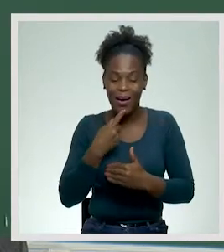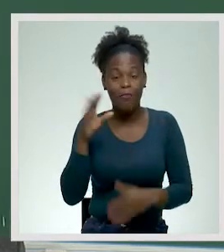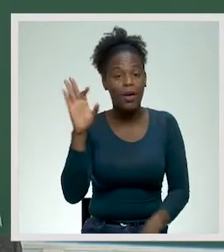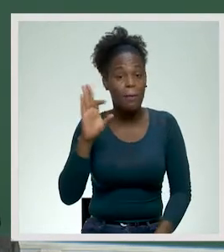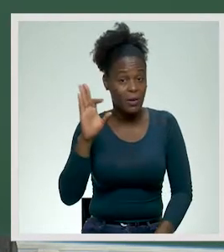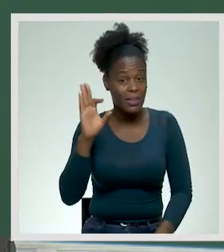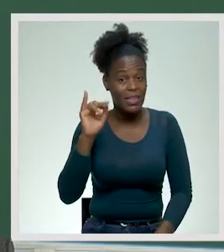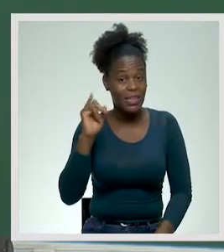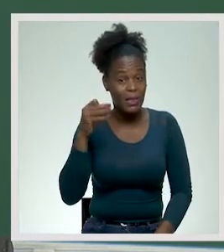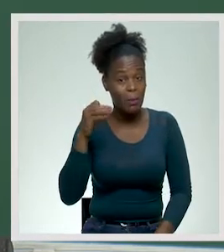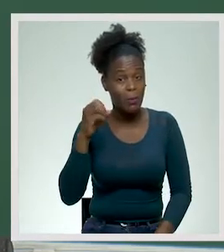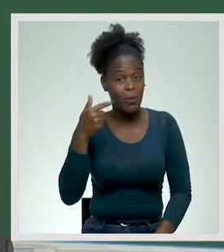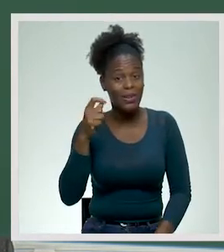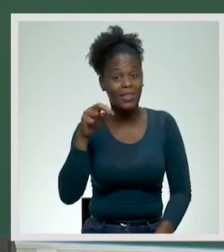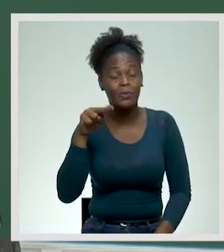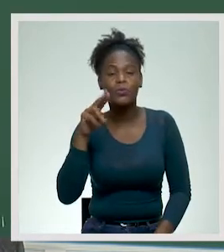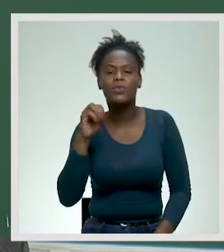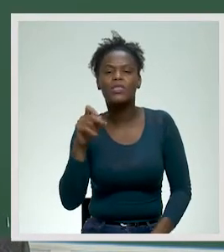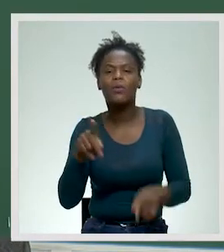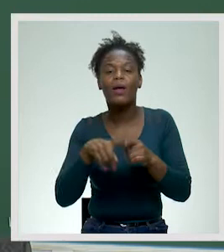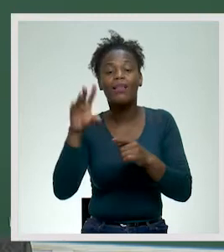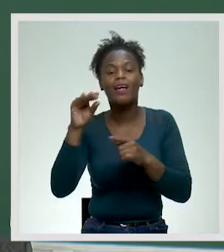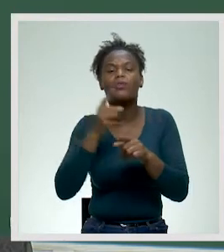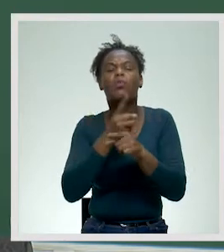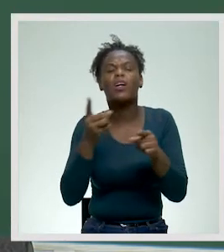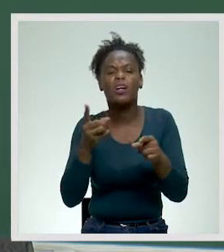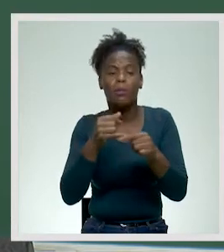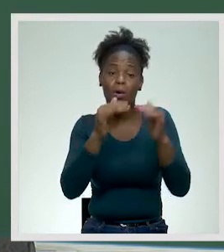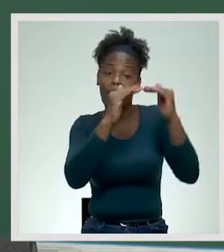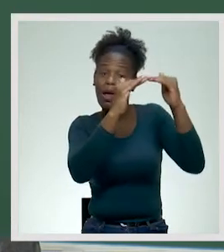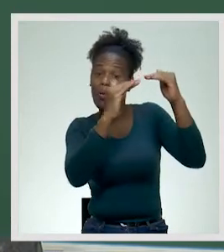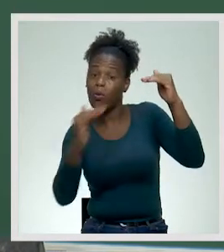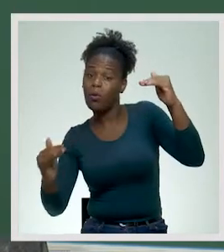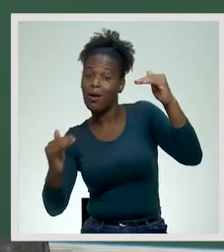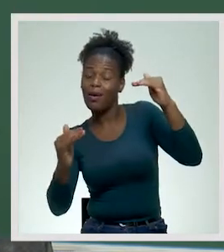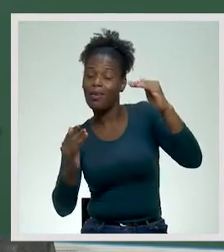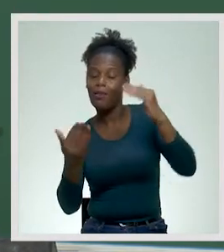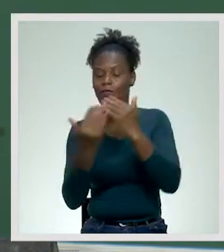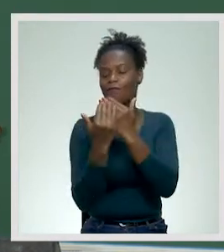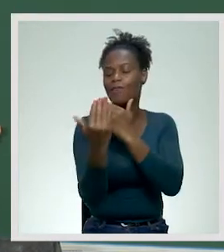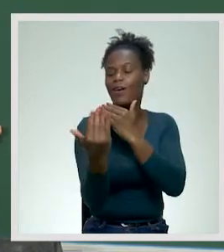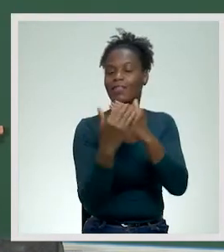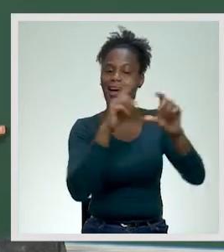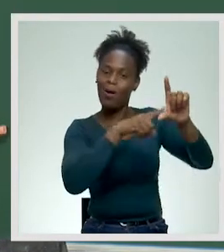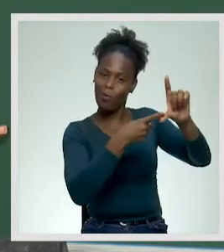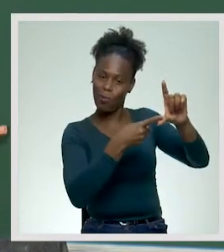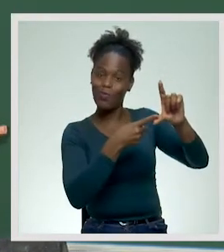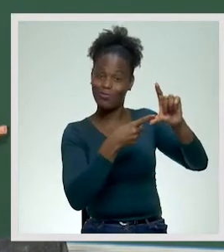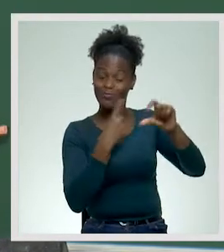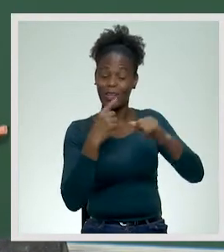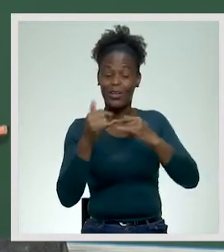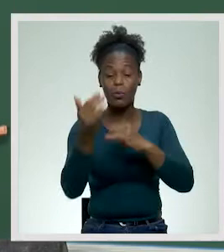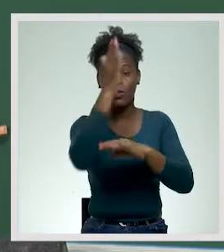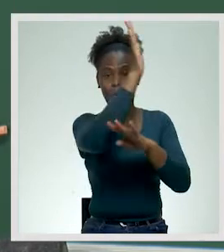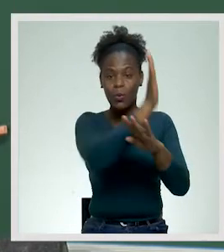Hipotenusa 10. Mas por quê? É o lado que fica oposto ao ângulo reto. E os